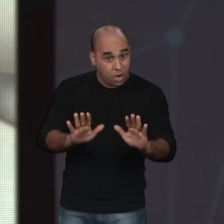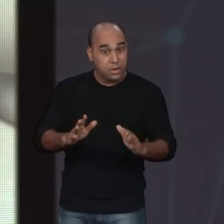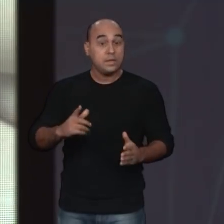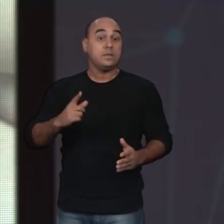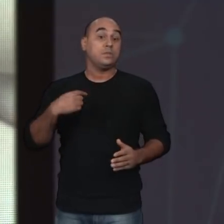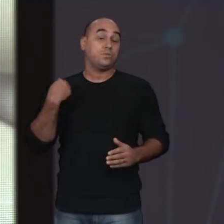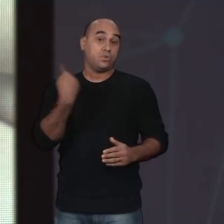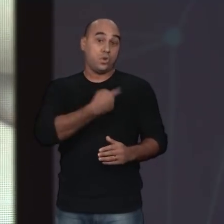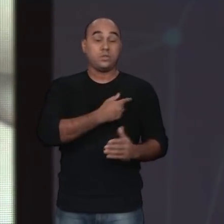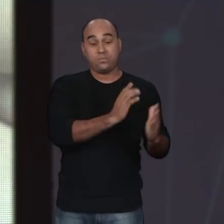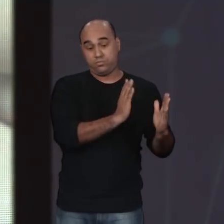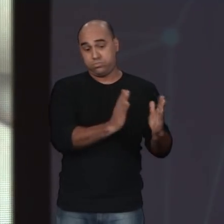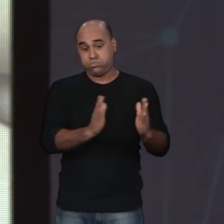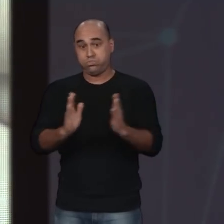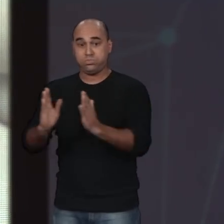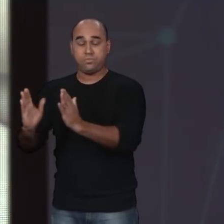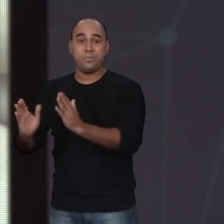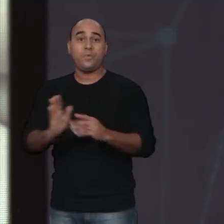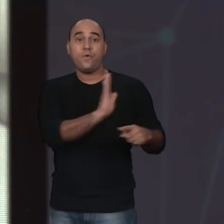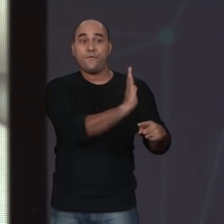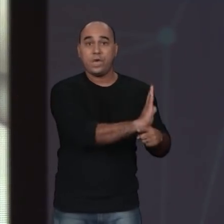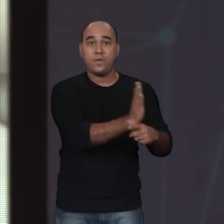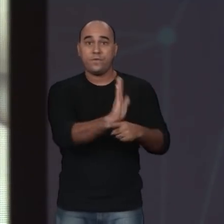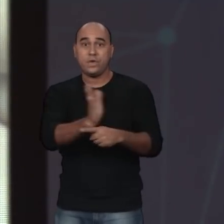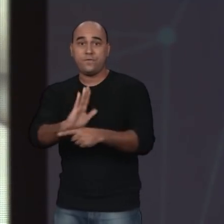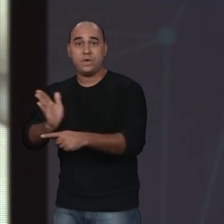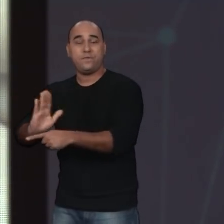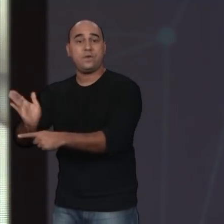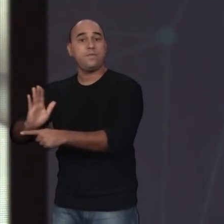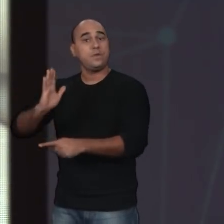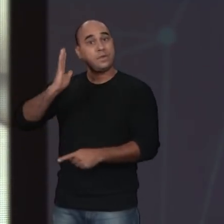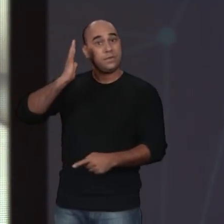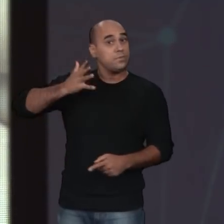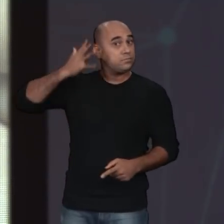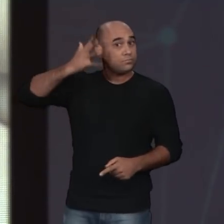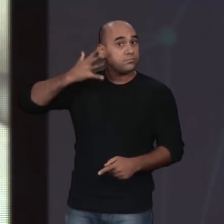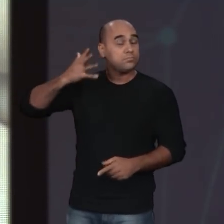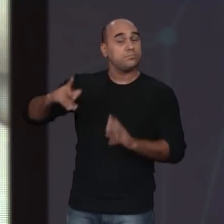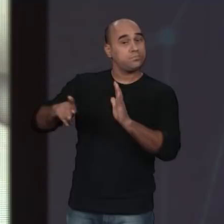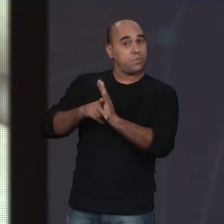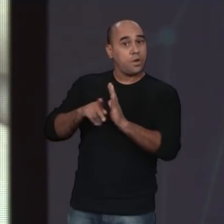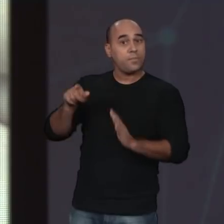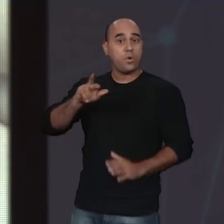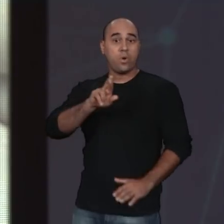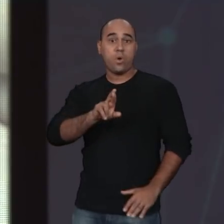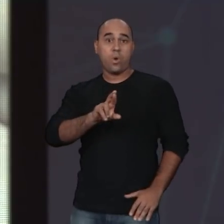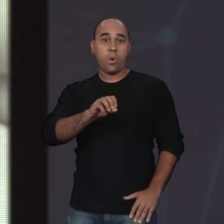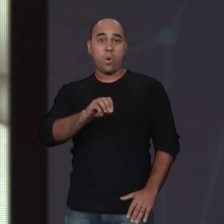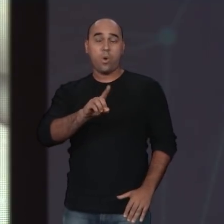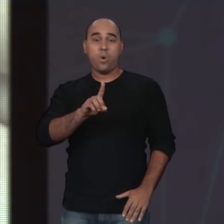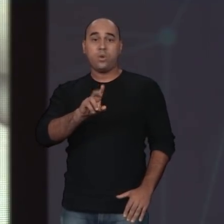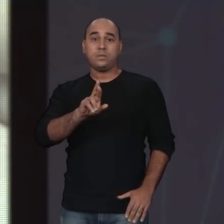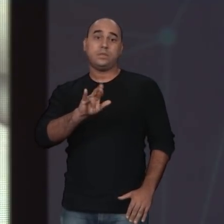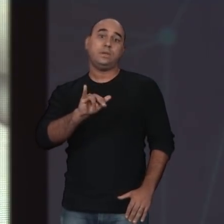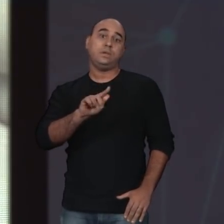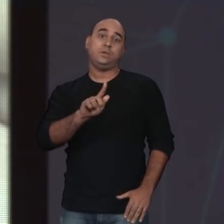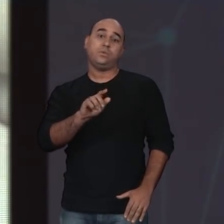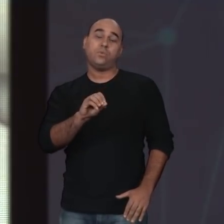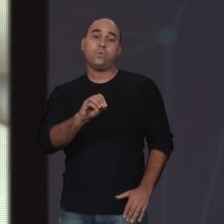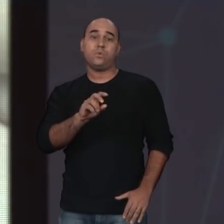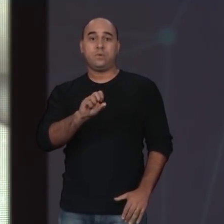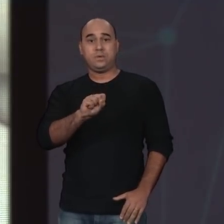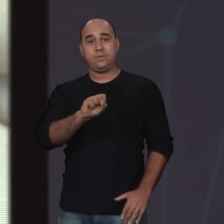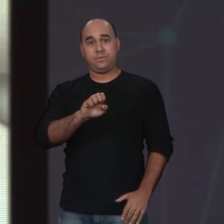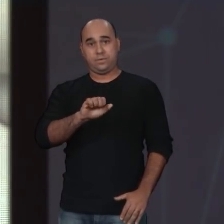uma minissérie de reflexões com o Rodrigo Silva, que é arqueólogo, teólogo e filósofo aqui na